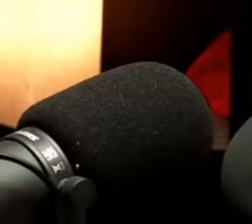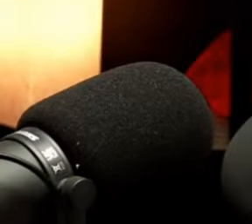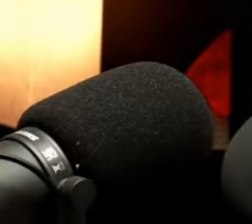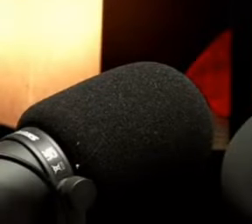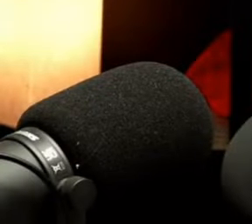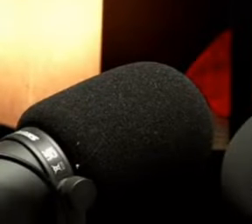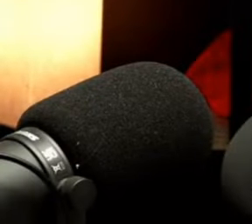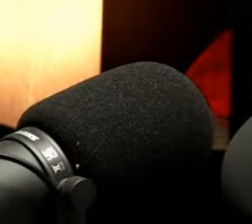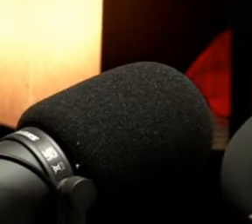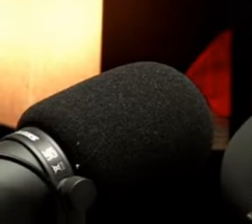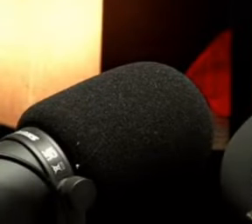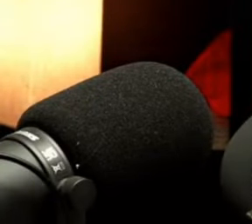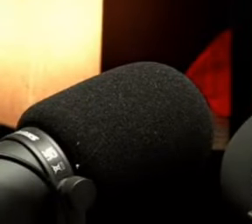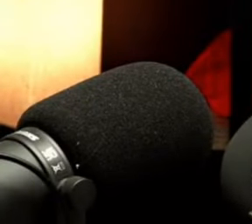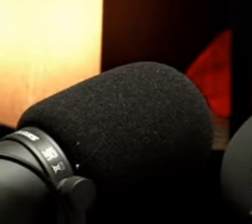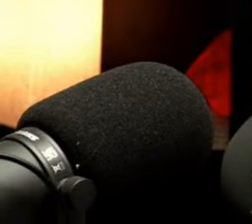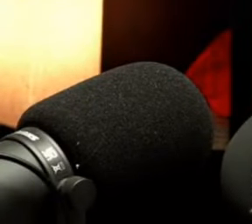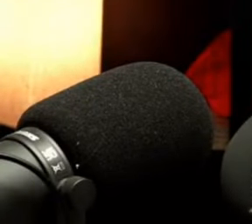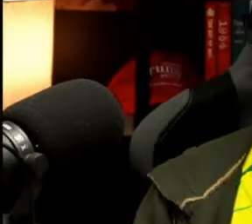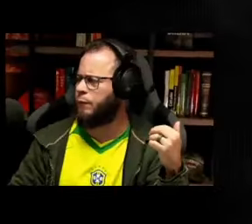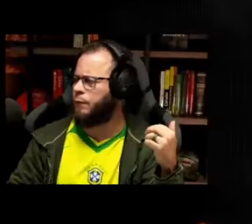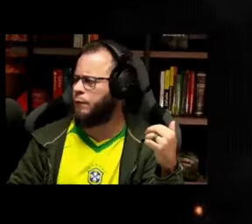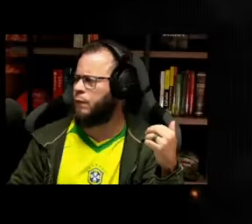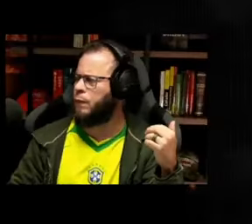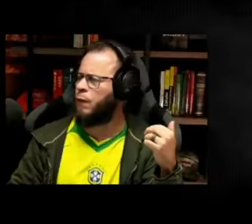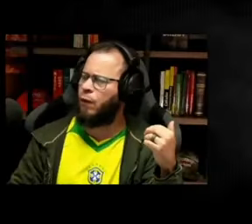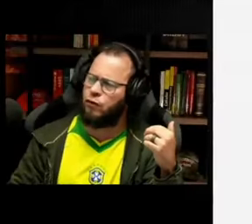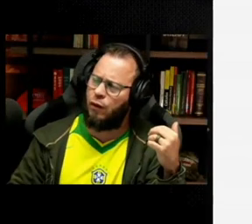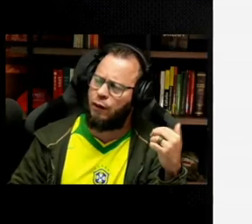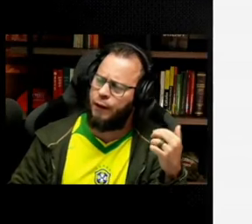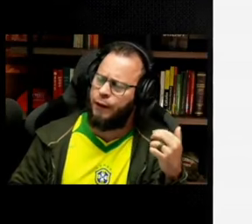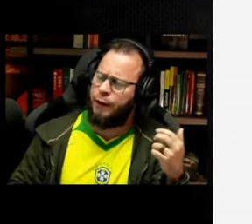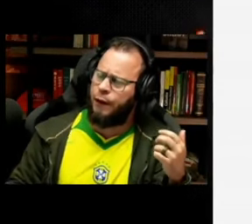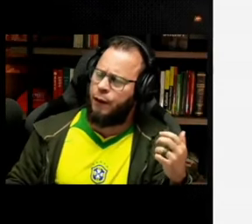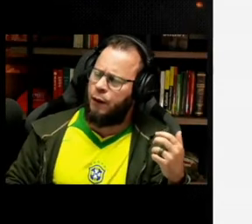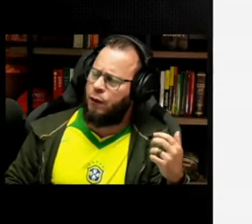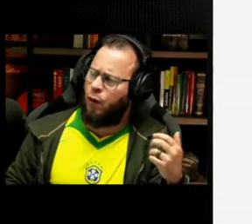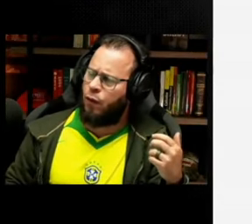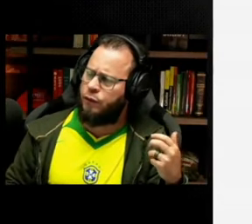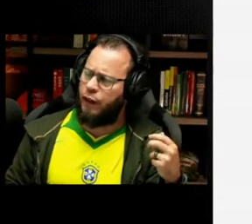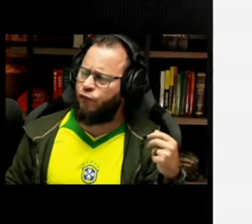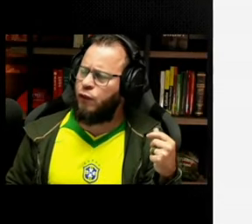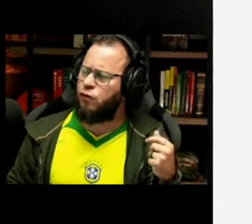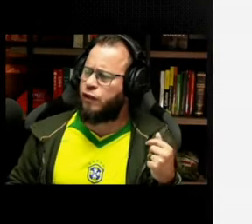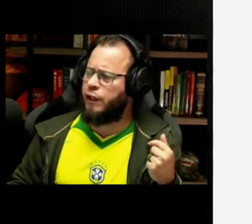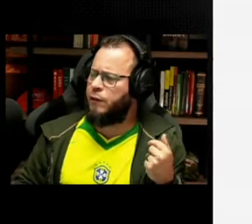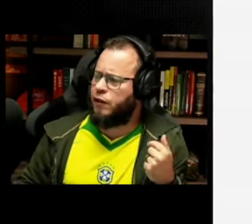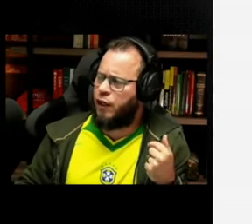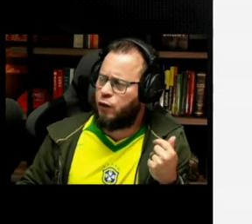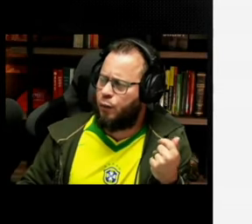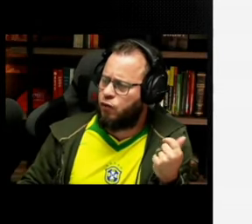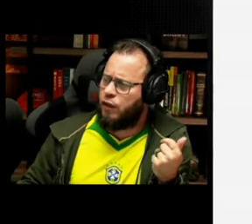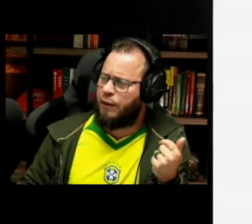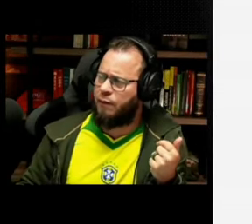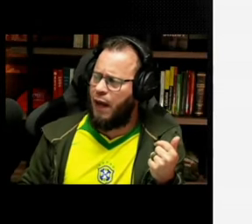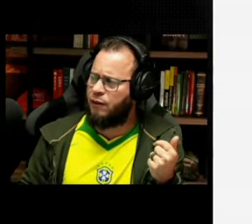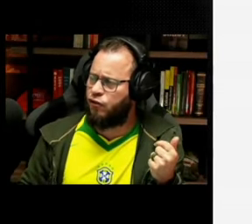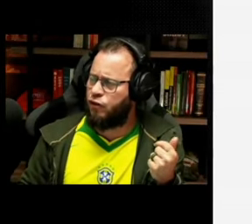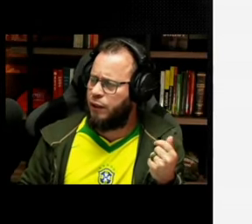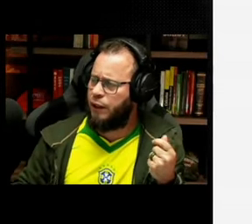falando eh esse esse ponto aqui olha só ó define os crimes de